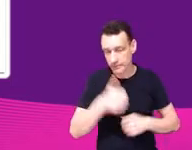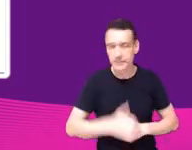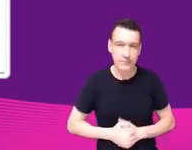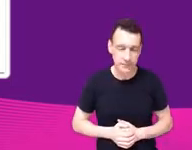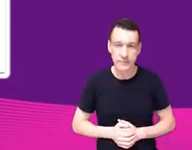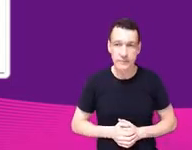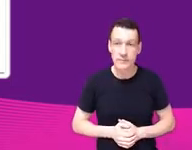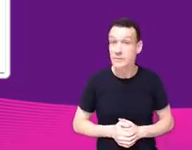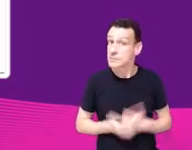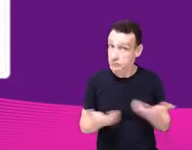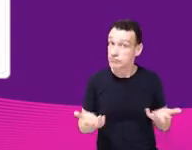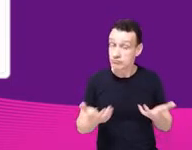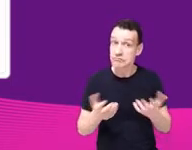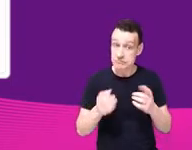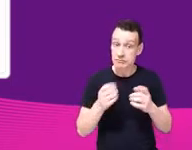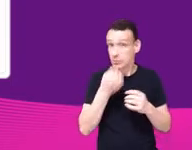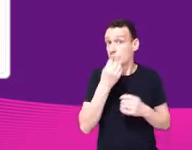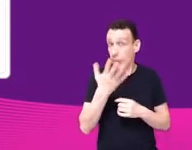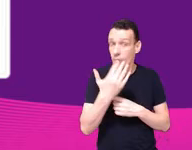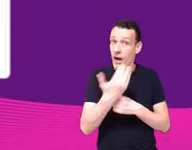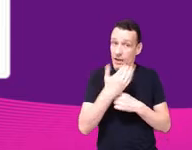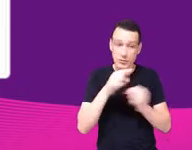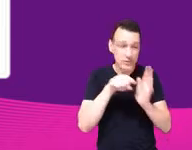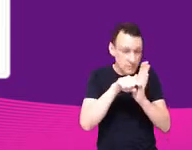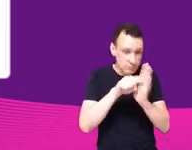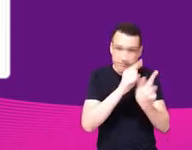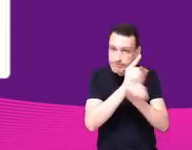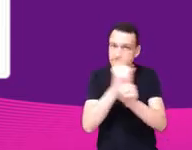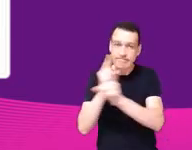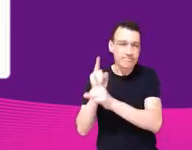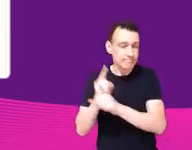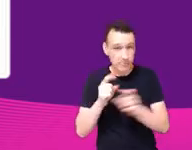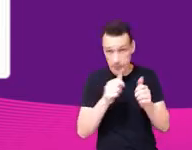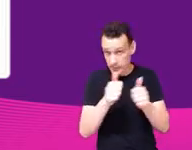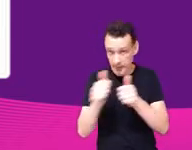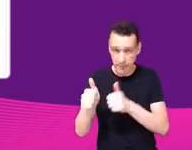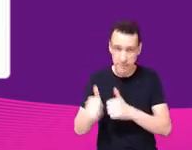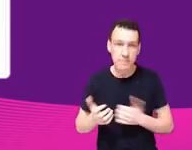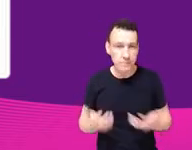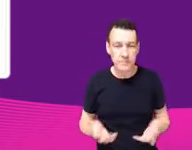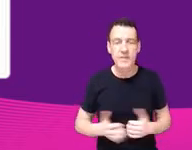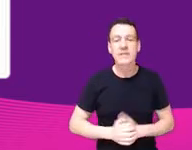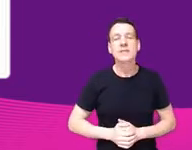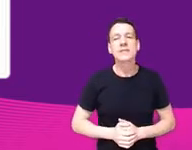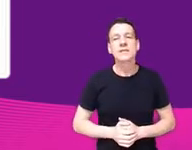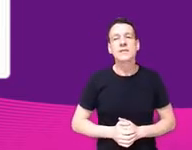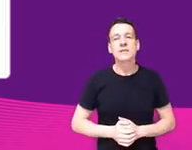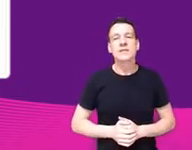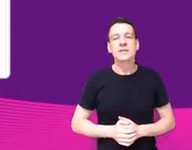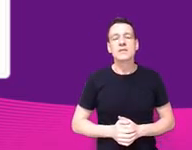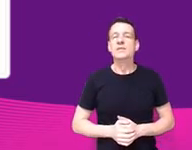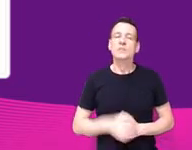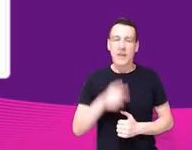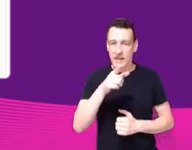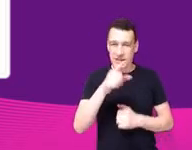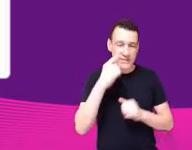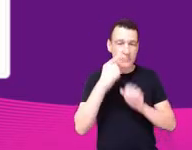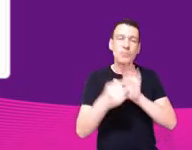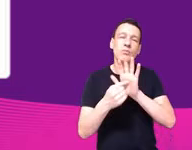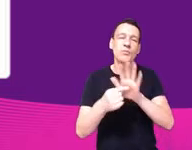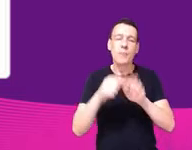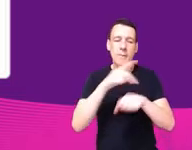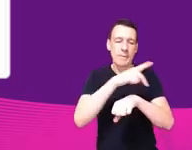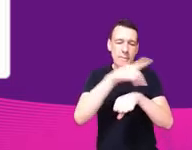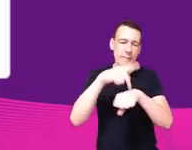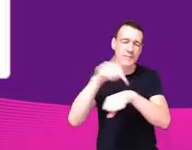um bom balizador. Aqui nós temos do mesmo registro, né, esse registro abarca 82 países, e no